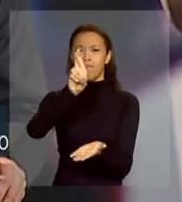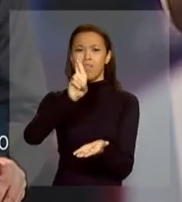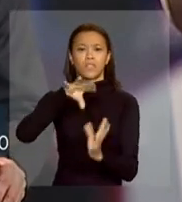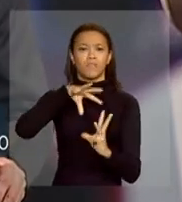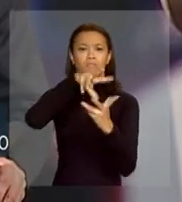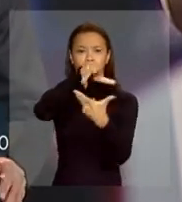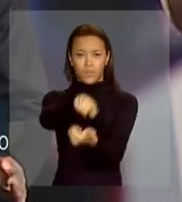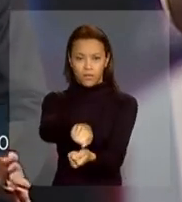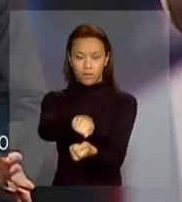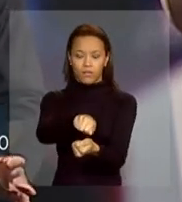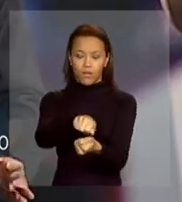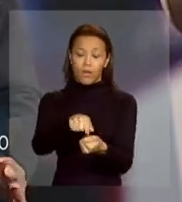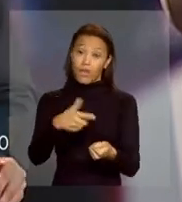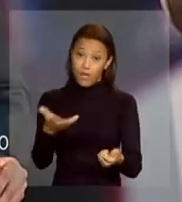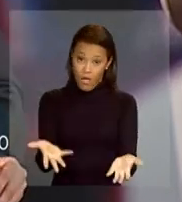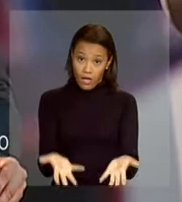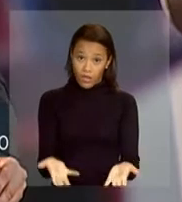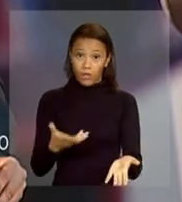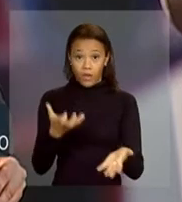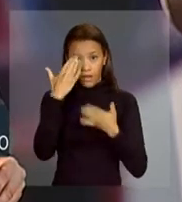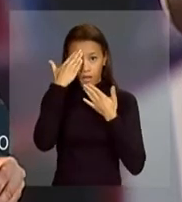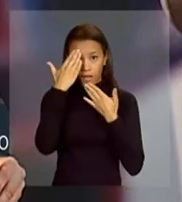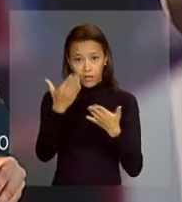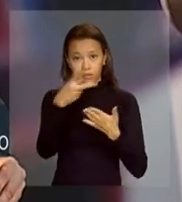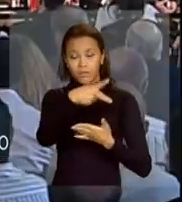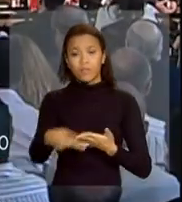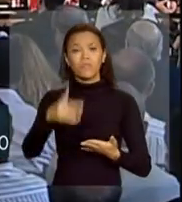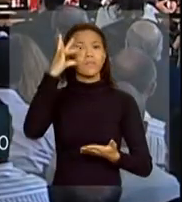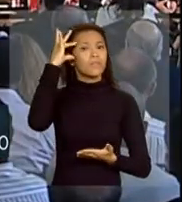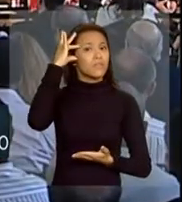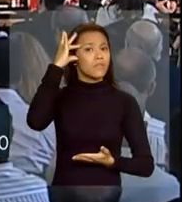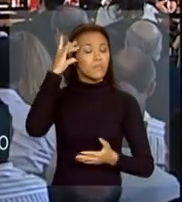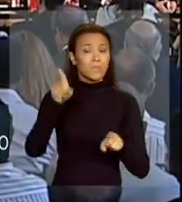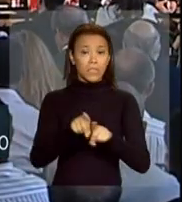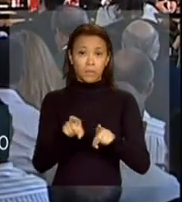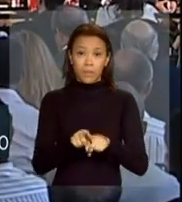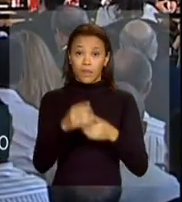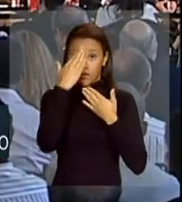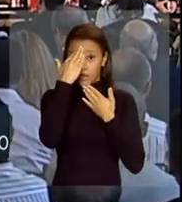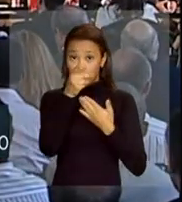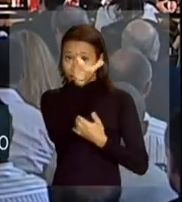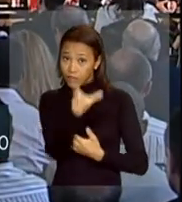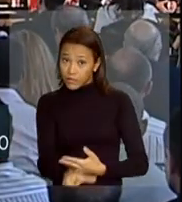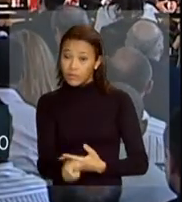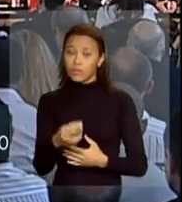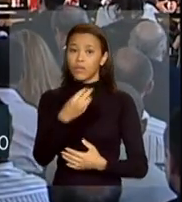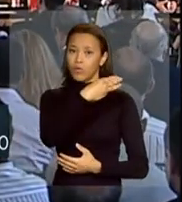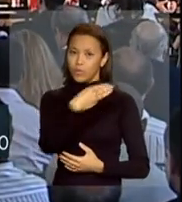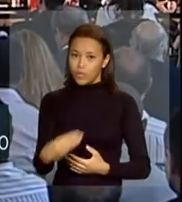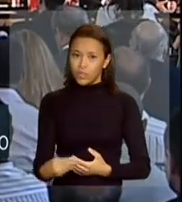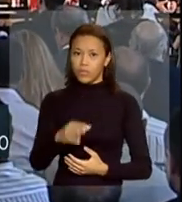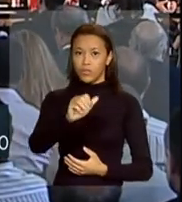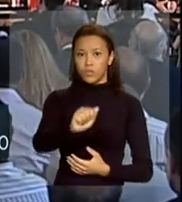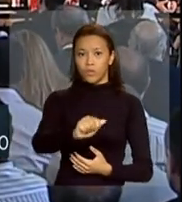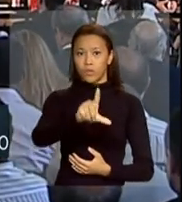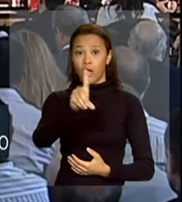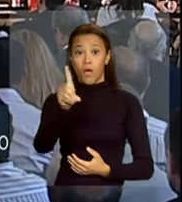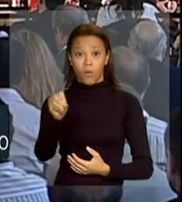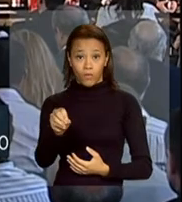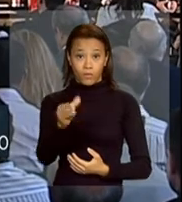ela que agradecer a presidenta Dilma agradecer ao Ministro Aldo Rebelo